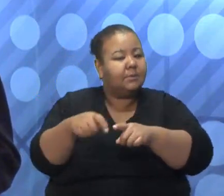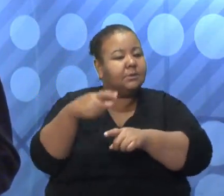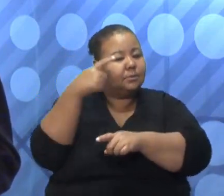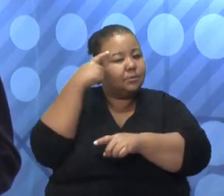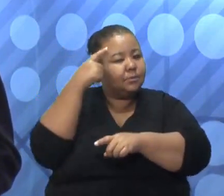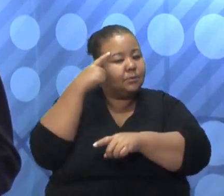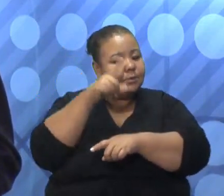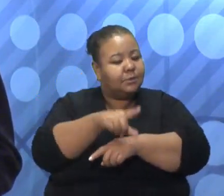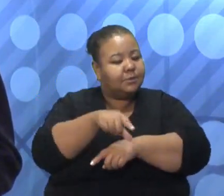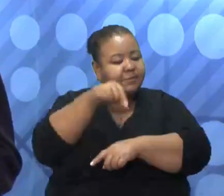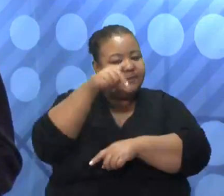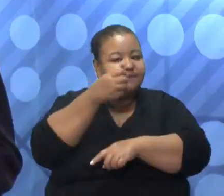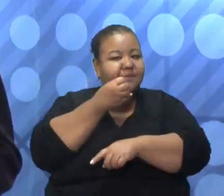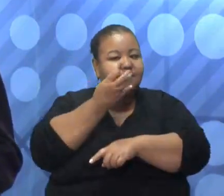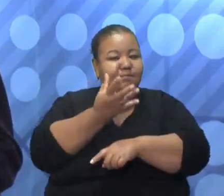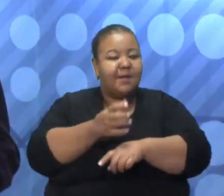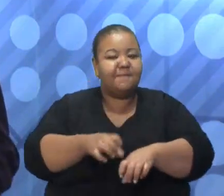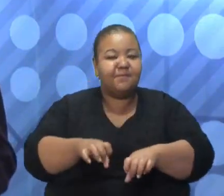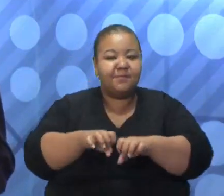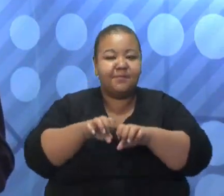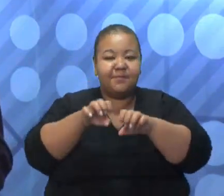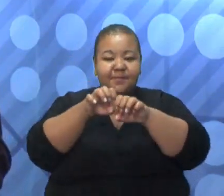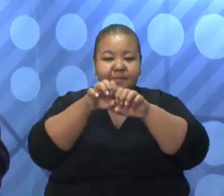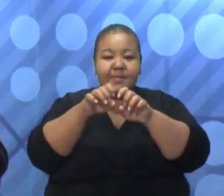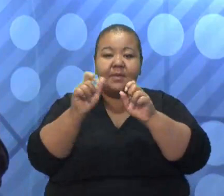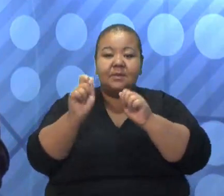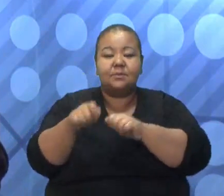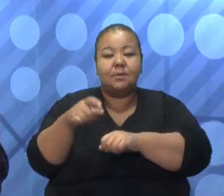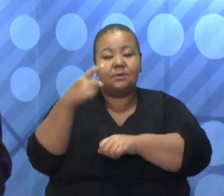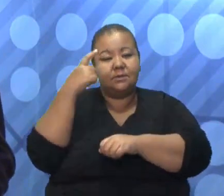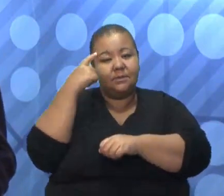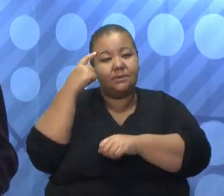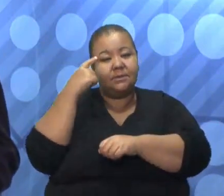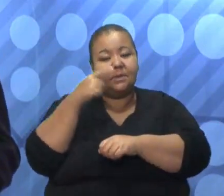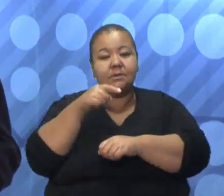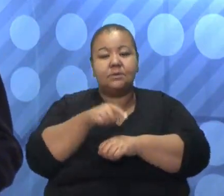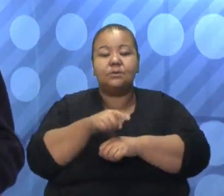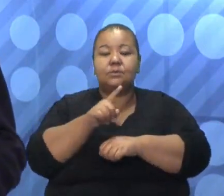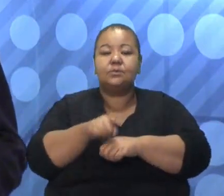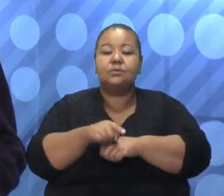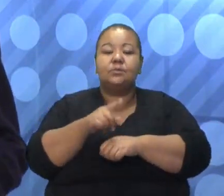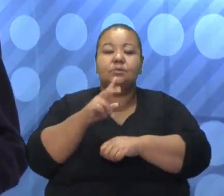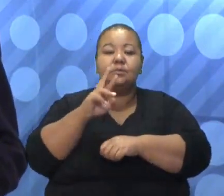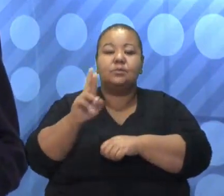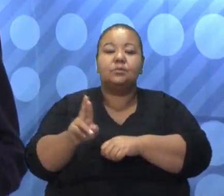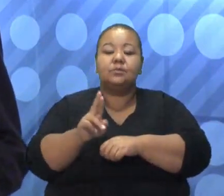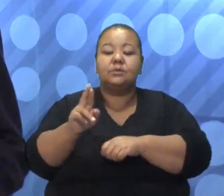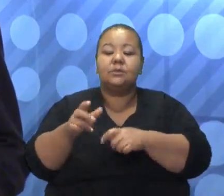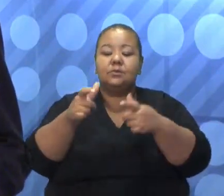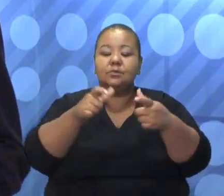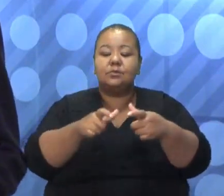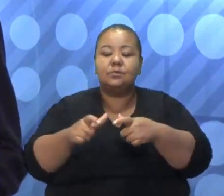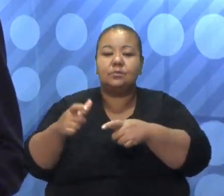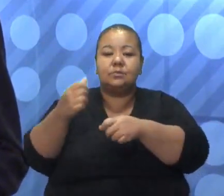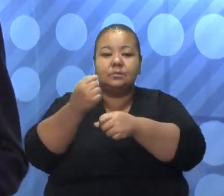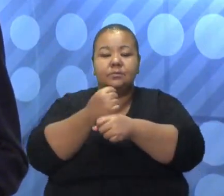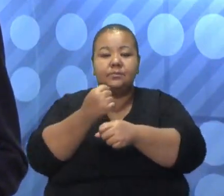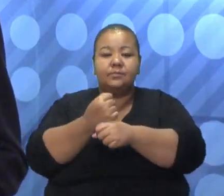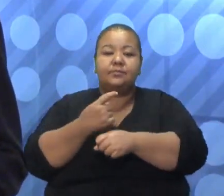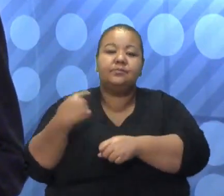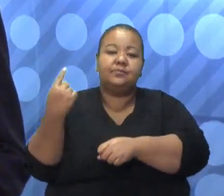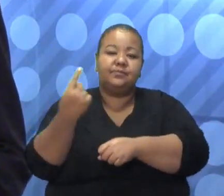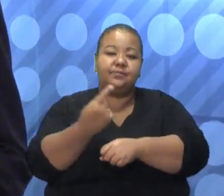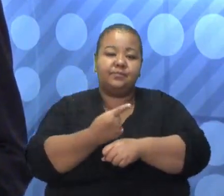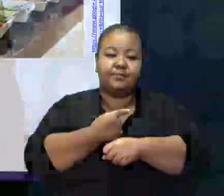produção ser bem estruturada. E a gente pode ainda pensar em tudo isso, pensando nos ambientes de produção no qual nós